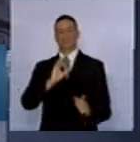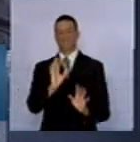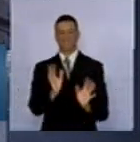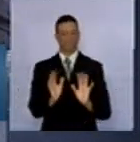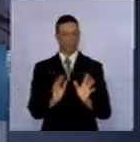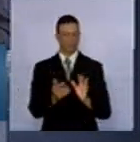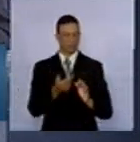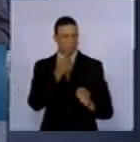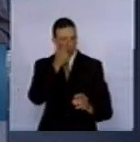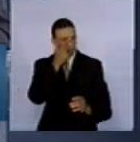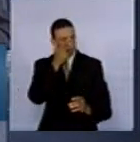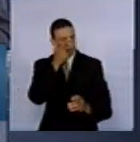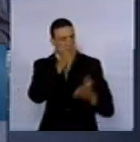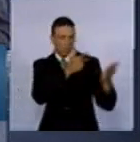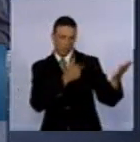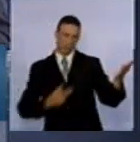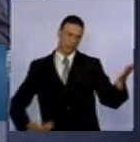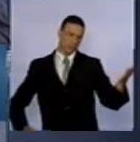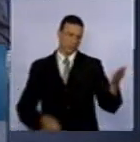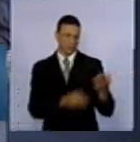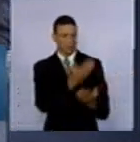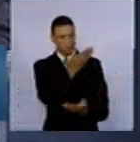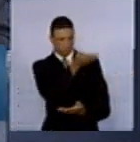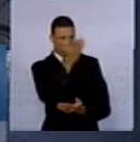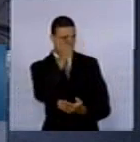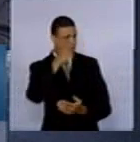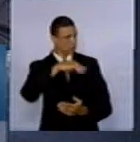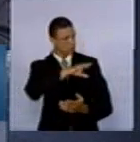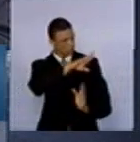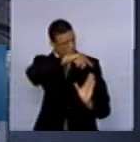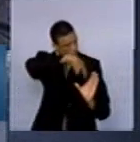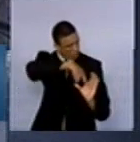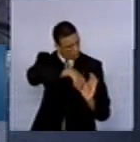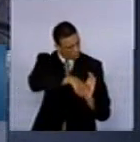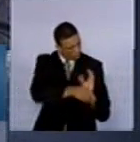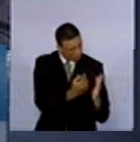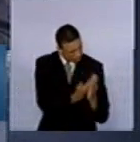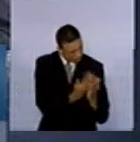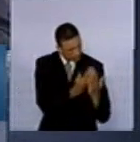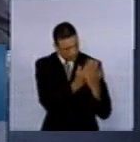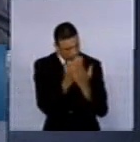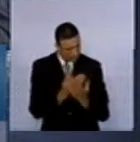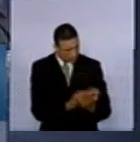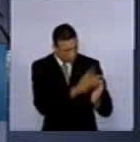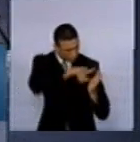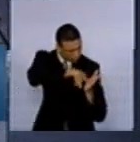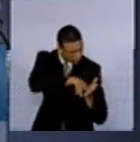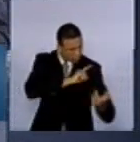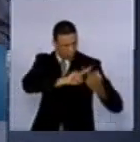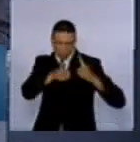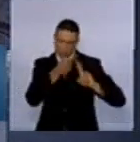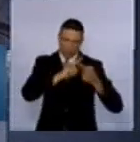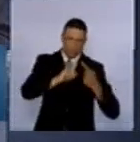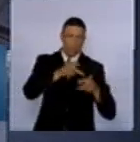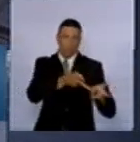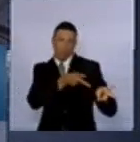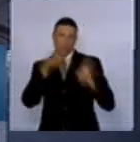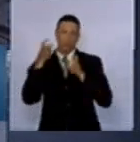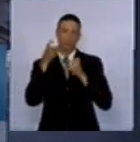cria esse homem Ministro é importante que Vossa Excelência ao mergulhar na discussão veja